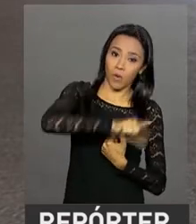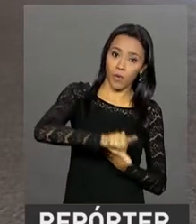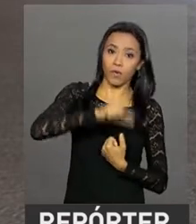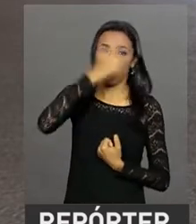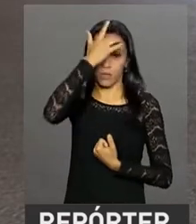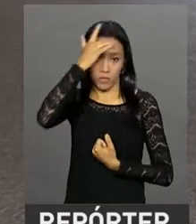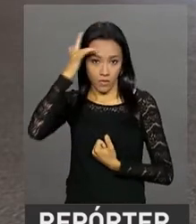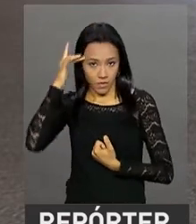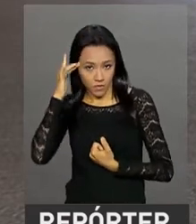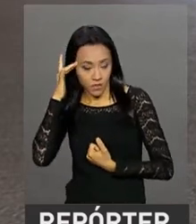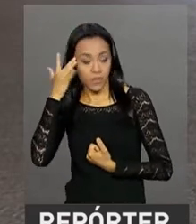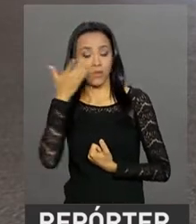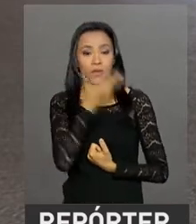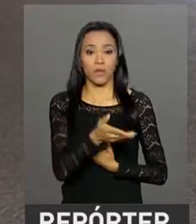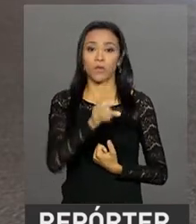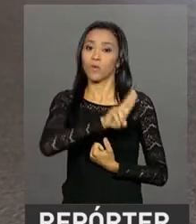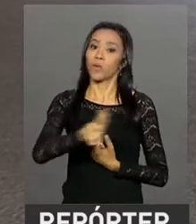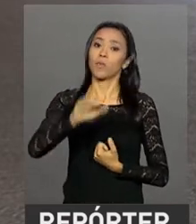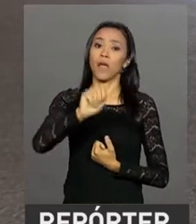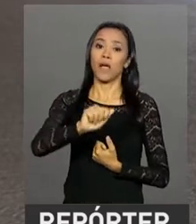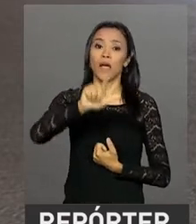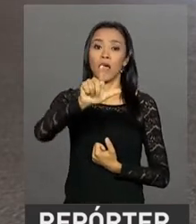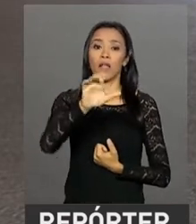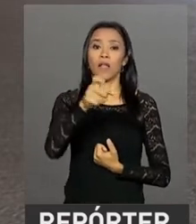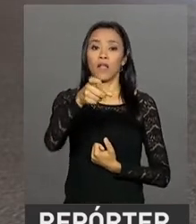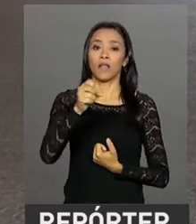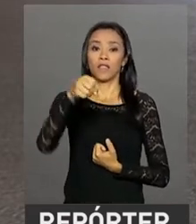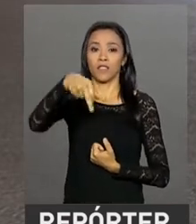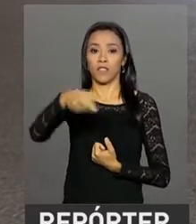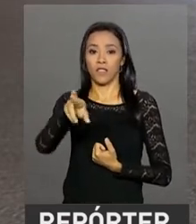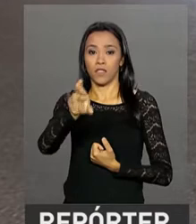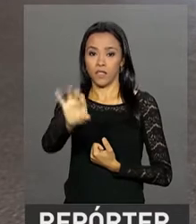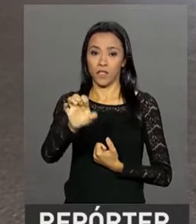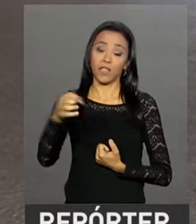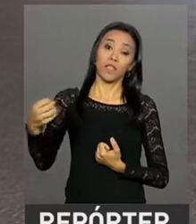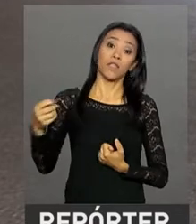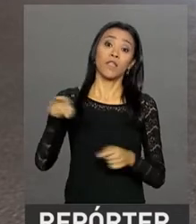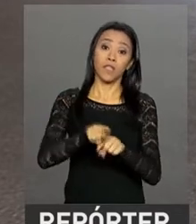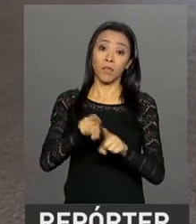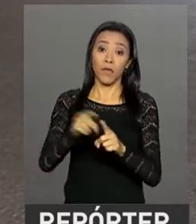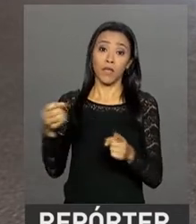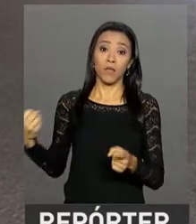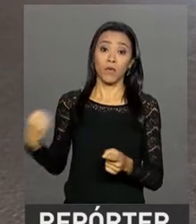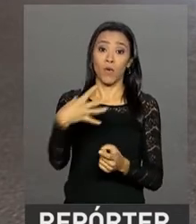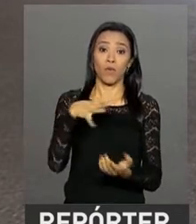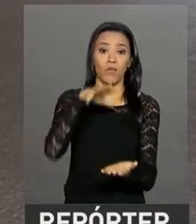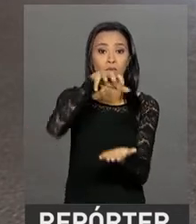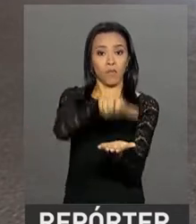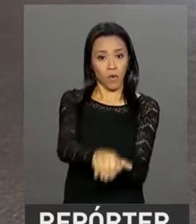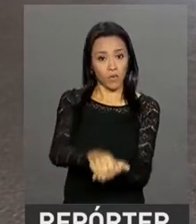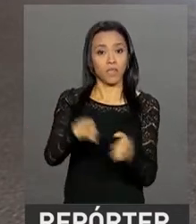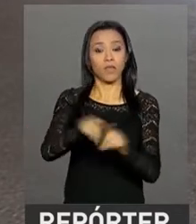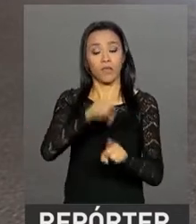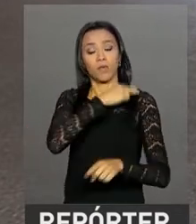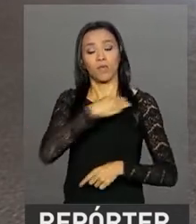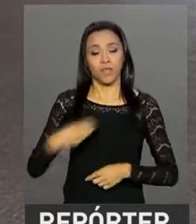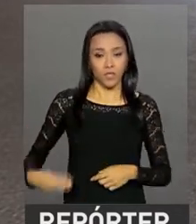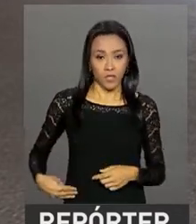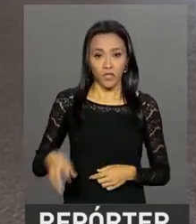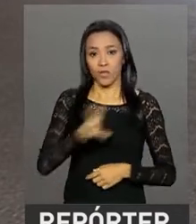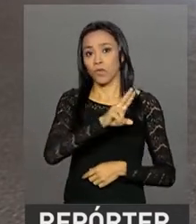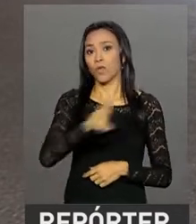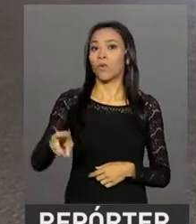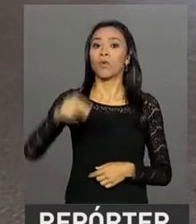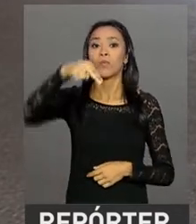que assumiu no lugar de alexandre de moraes e também deu posse ao novo ministro das relações exteriores aloísio nunes